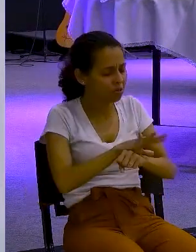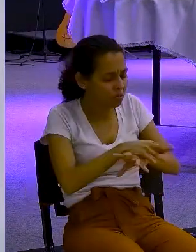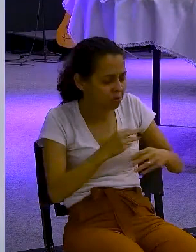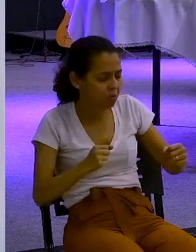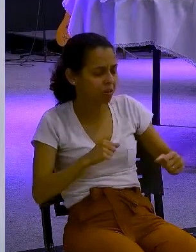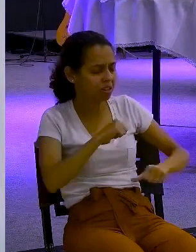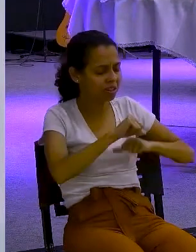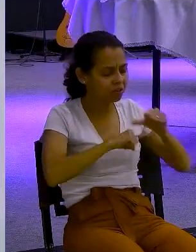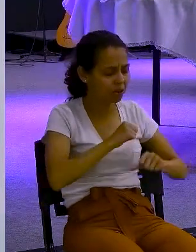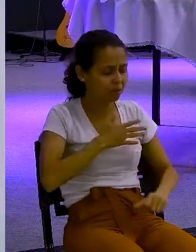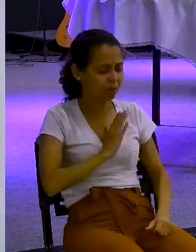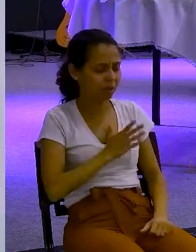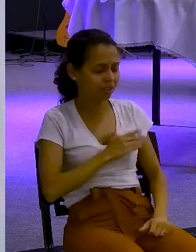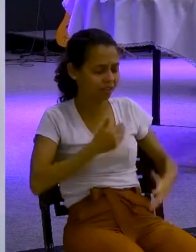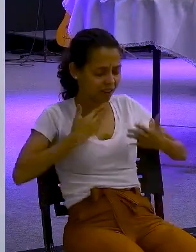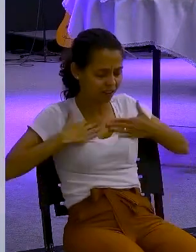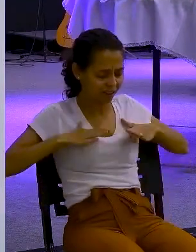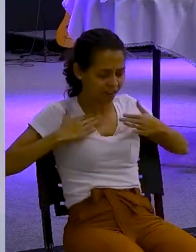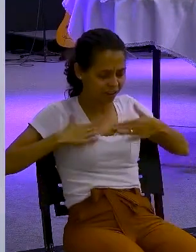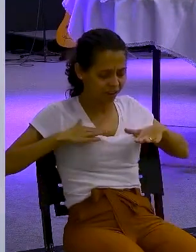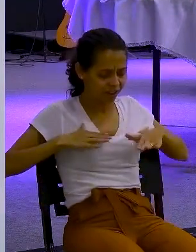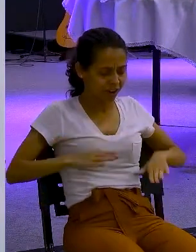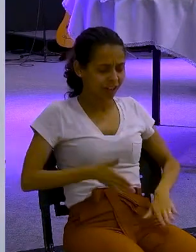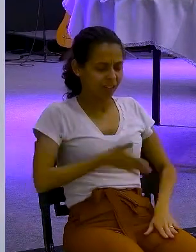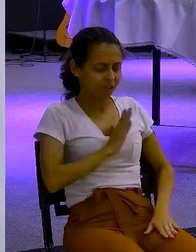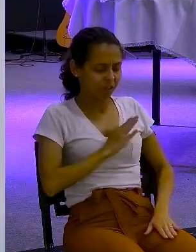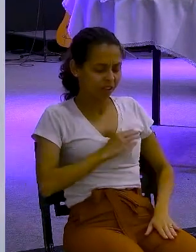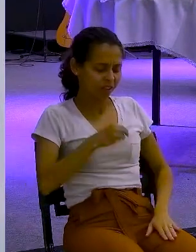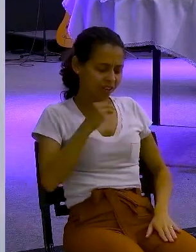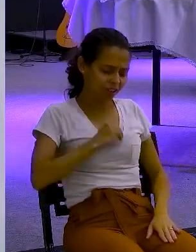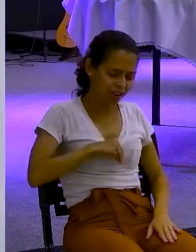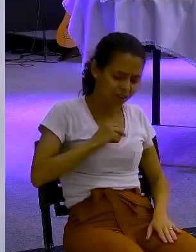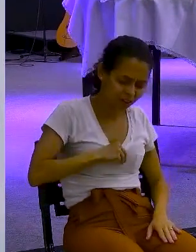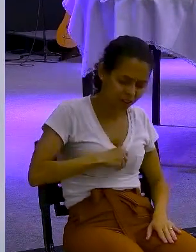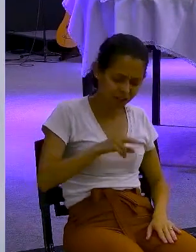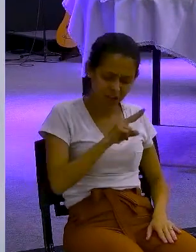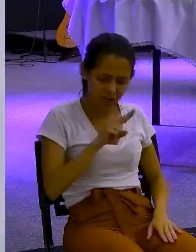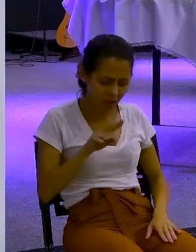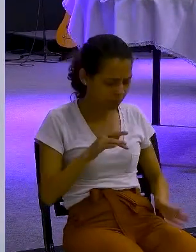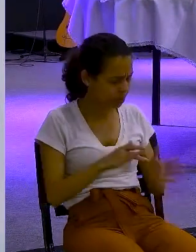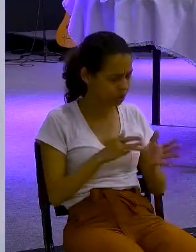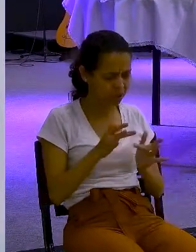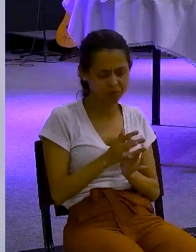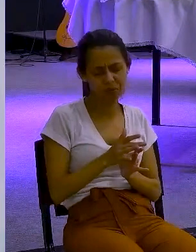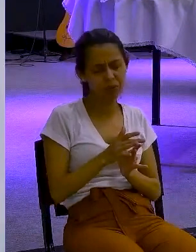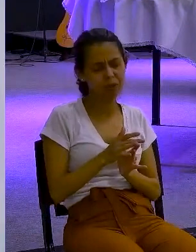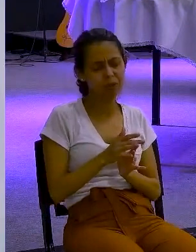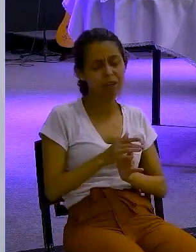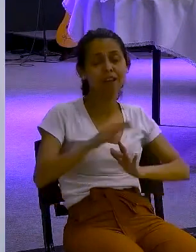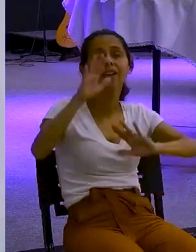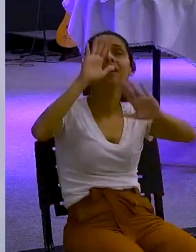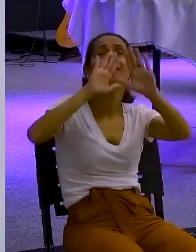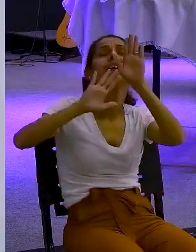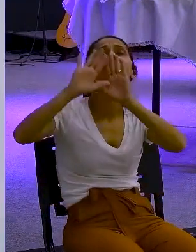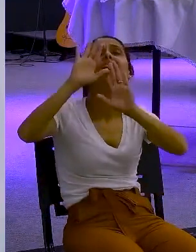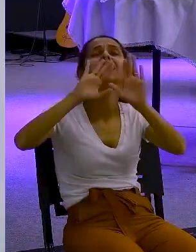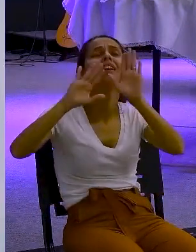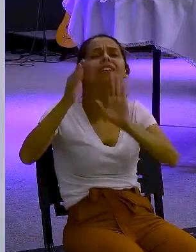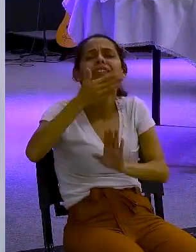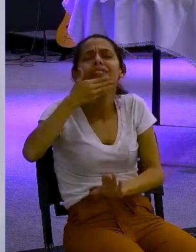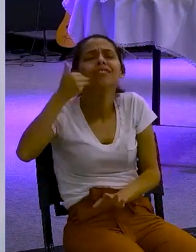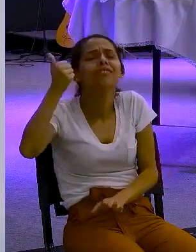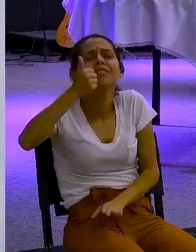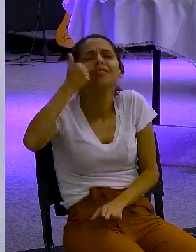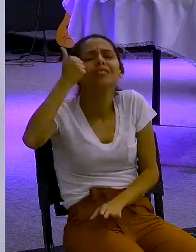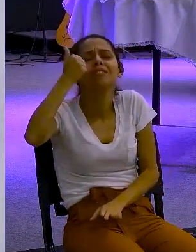que o Santo Espírito conforte e console o coração dos abatidos e desanimados, em nome de Jesus. Que a presença doce e santa de